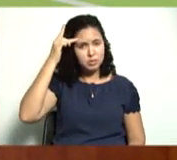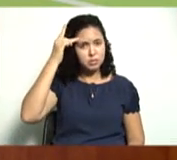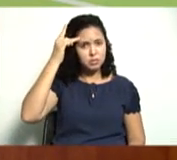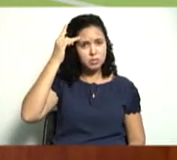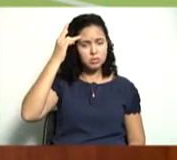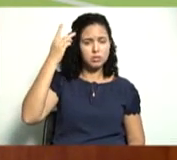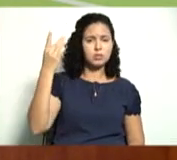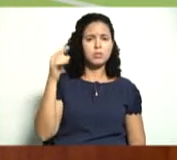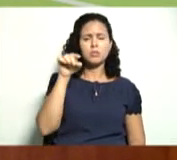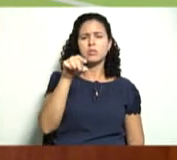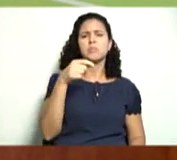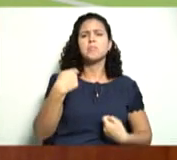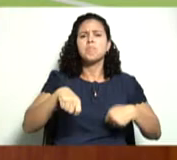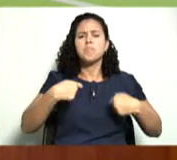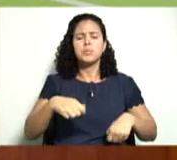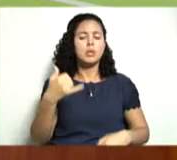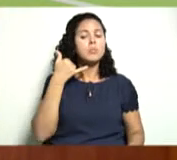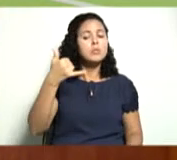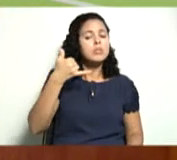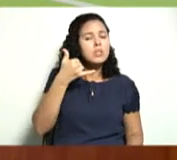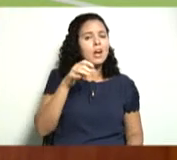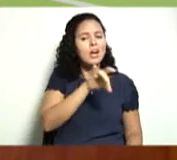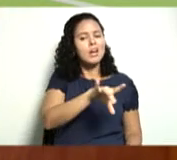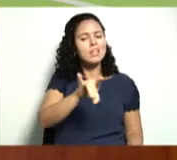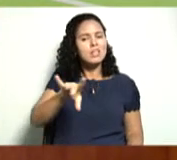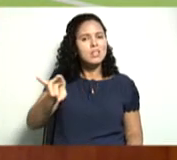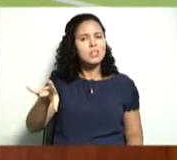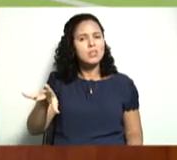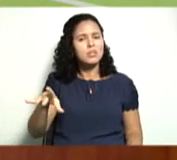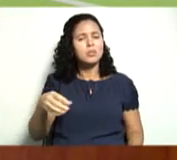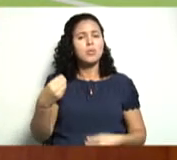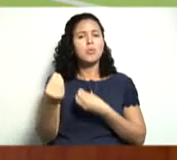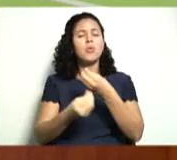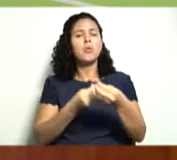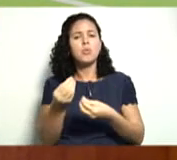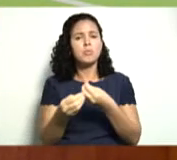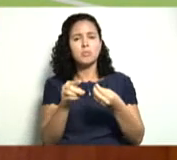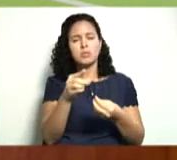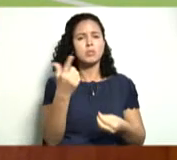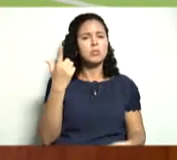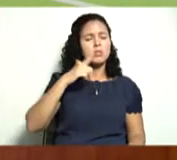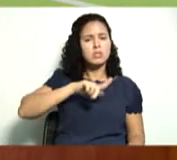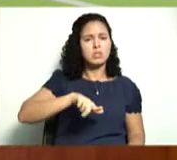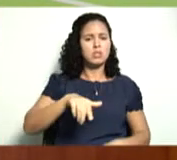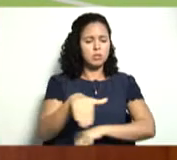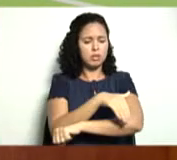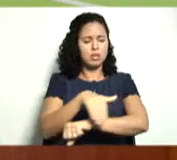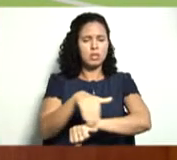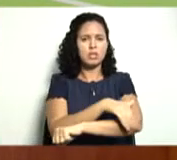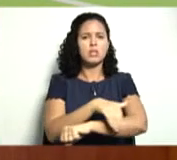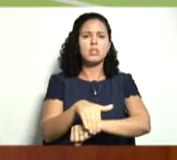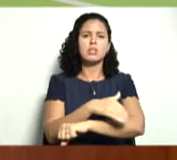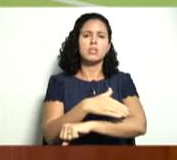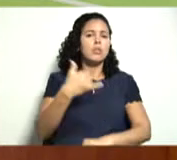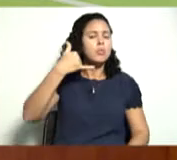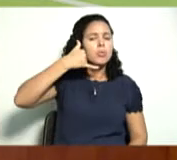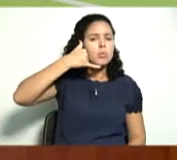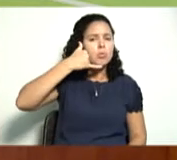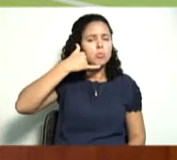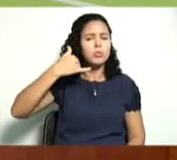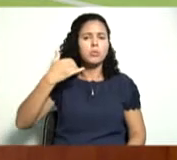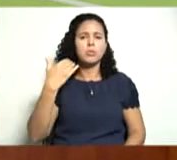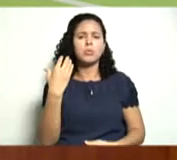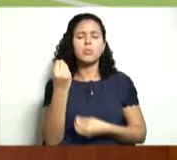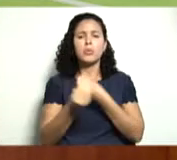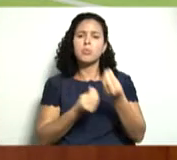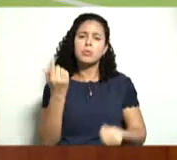cooperados como é que você vai ter um acesso à agenda telefônica rápido acesso ao endereço acesso a uma caixa postal isso tudo você vai